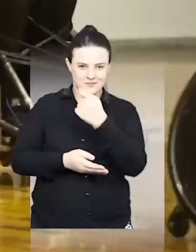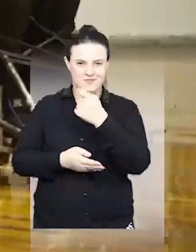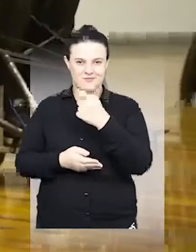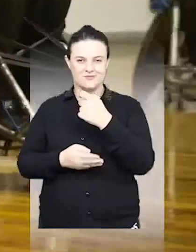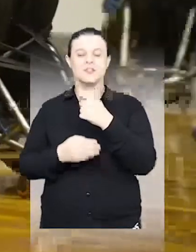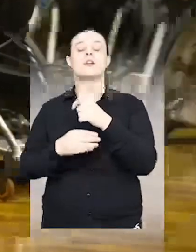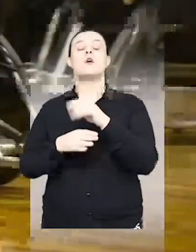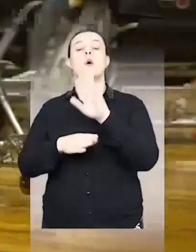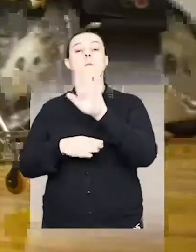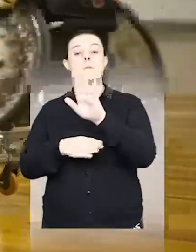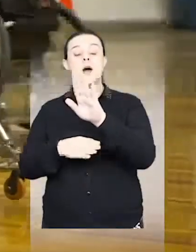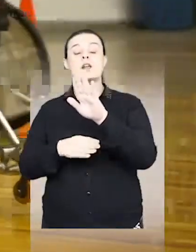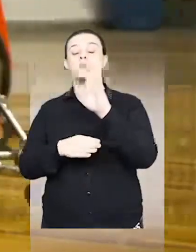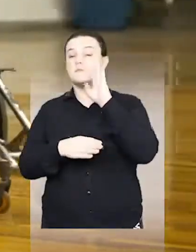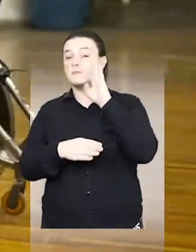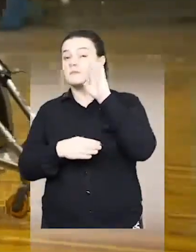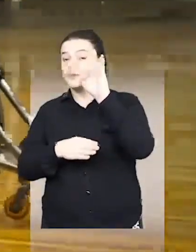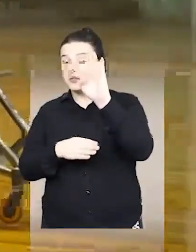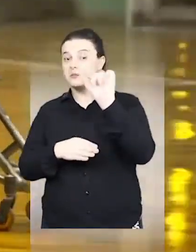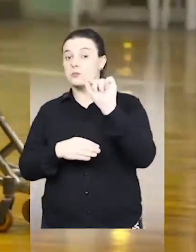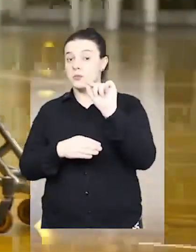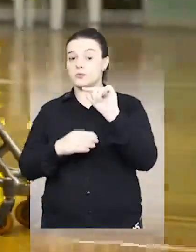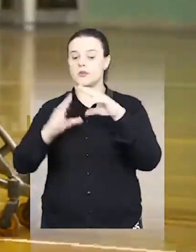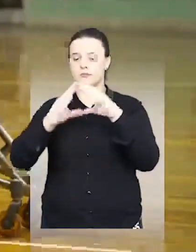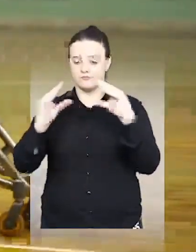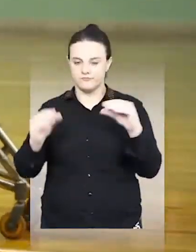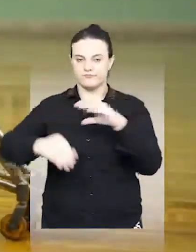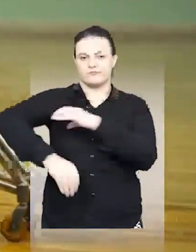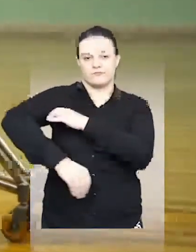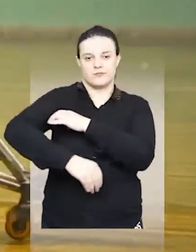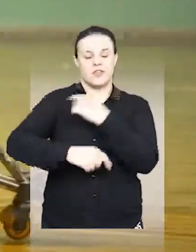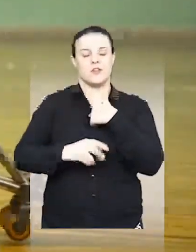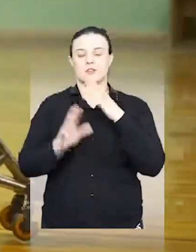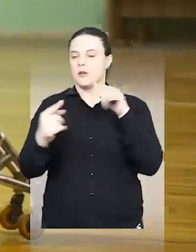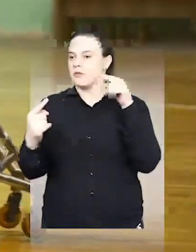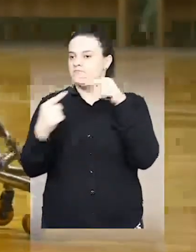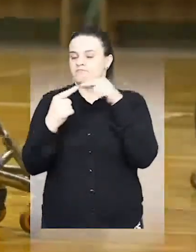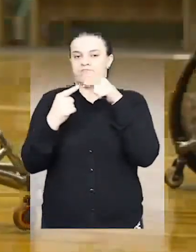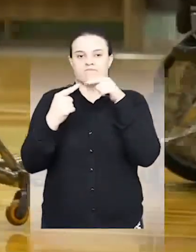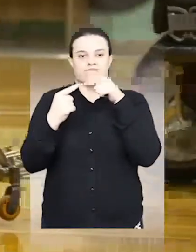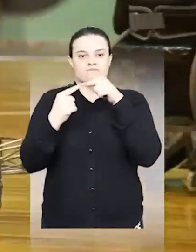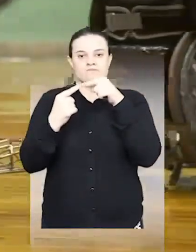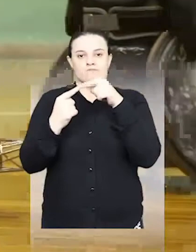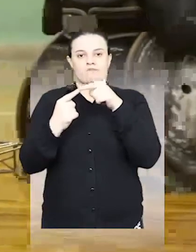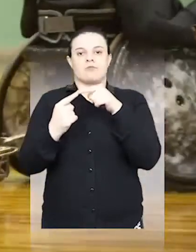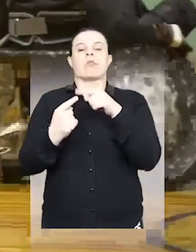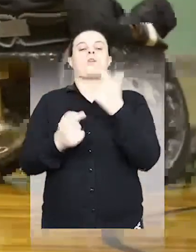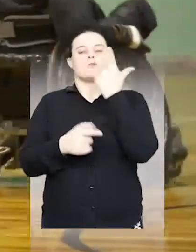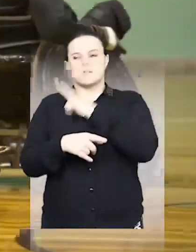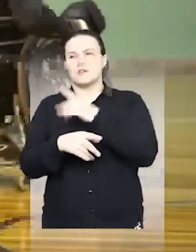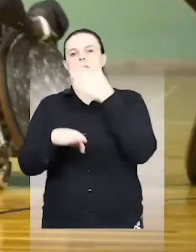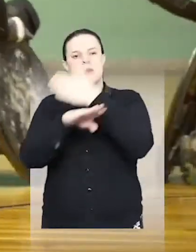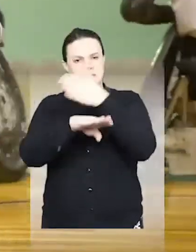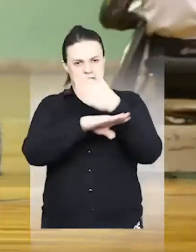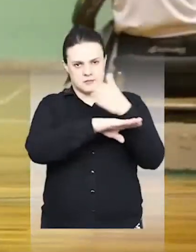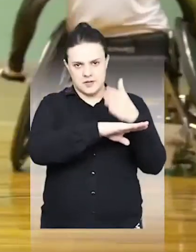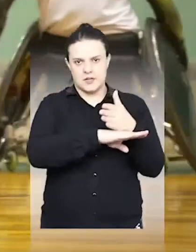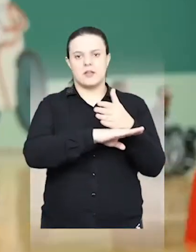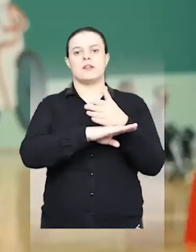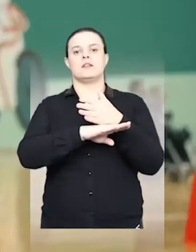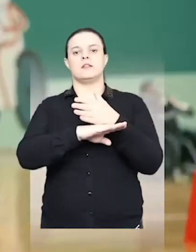né? Mas foi no rugby que eu sempre me dediquei, então participei